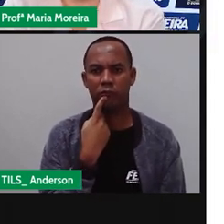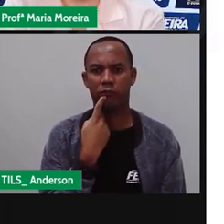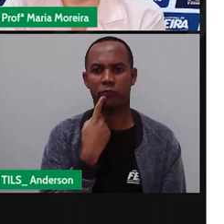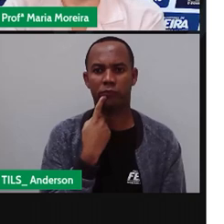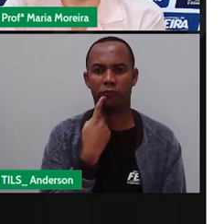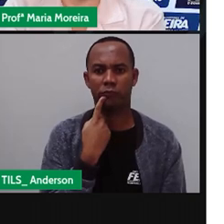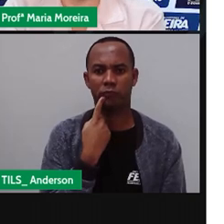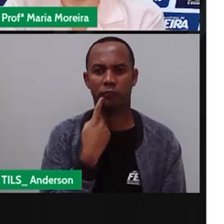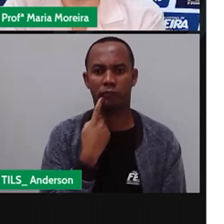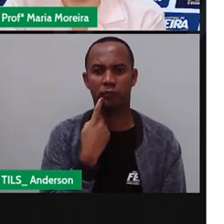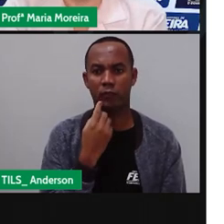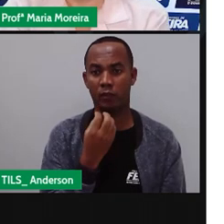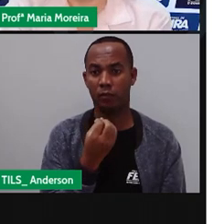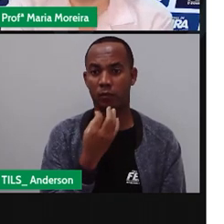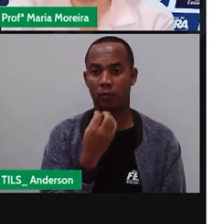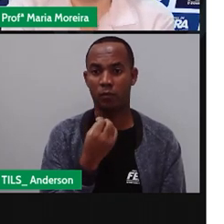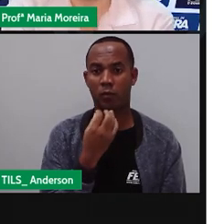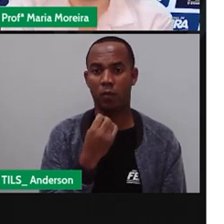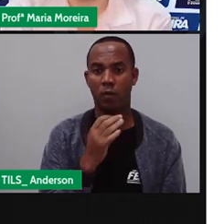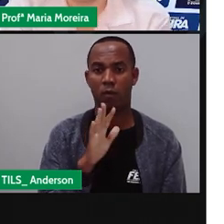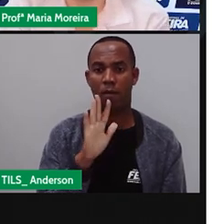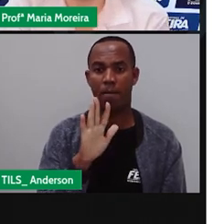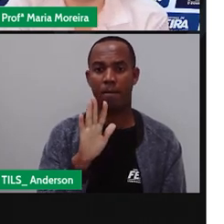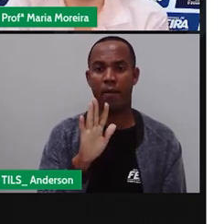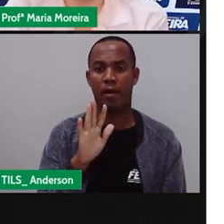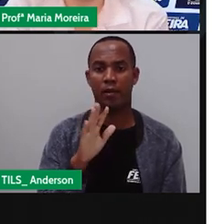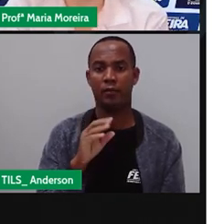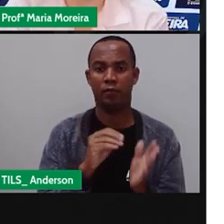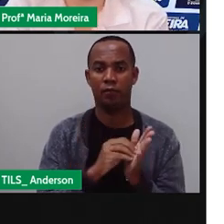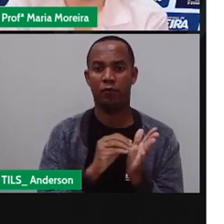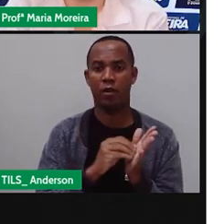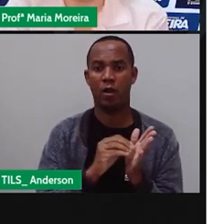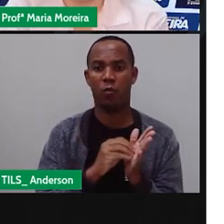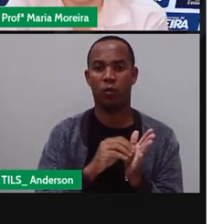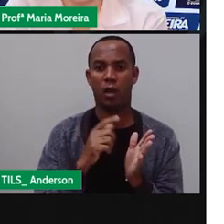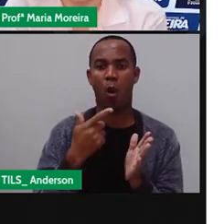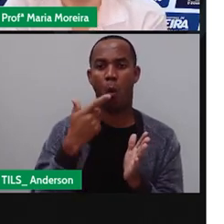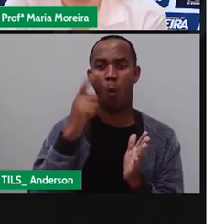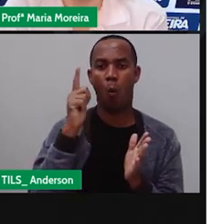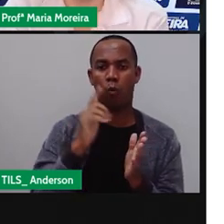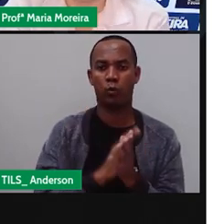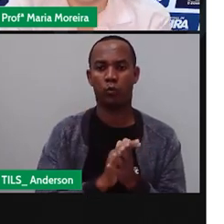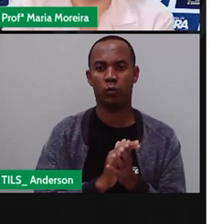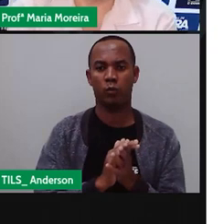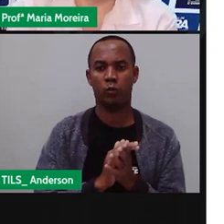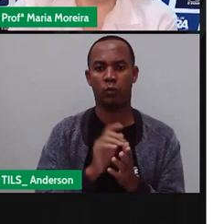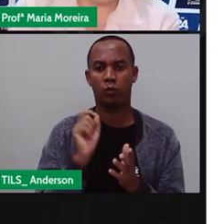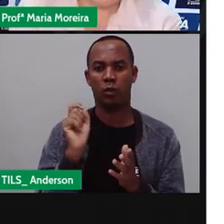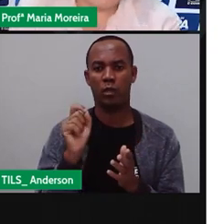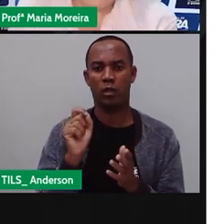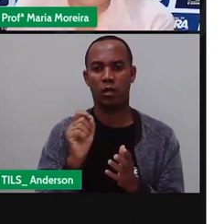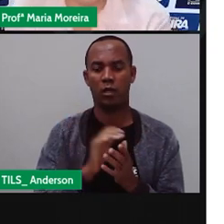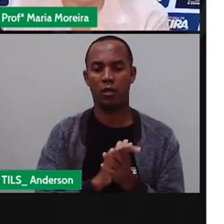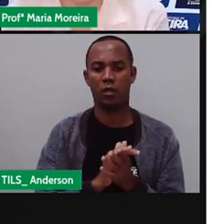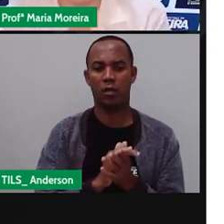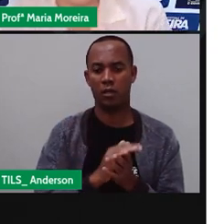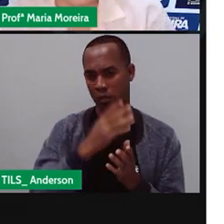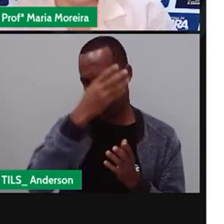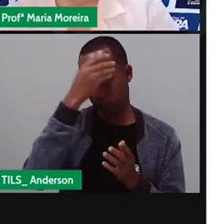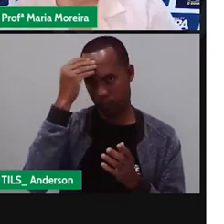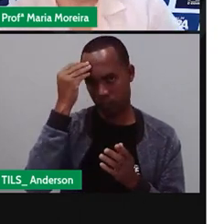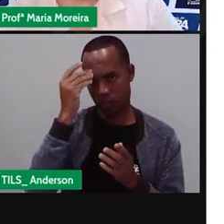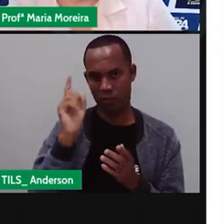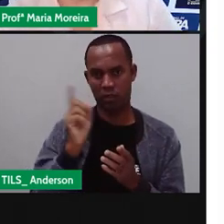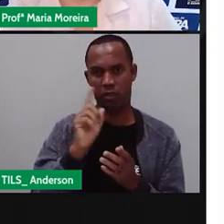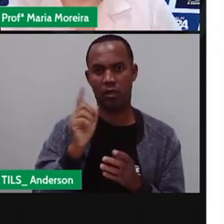Bom, mas ainda falta um outro elemento, né? do qual não podemos esquecer que